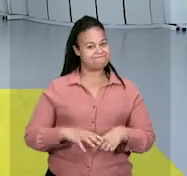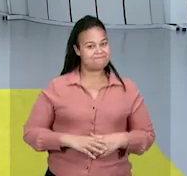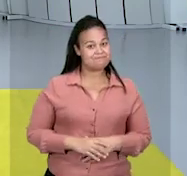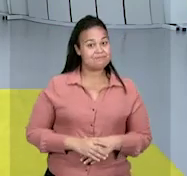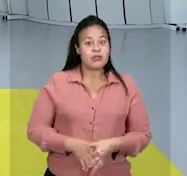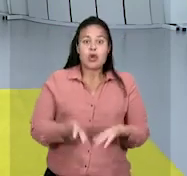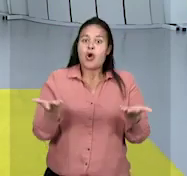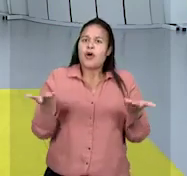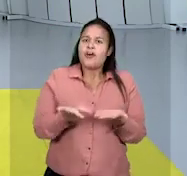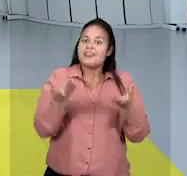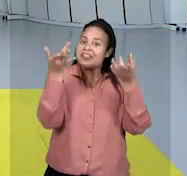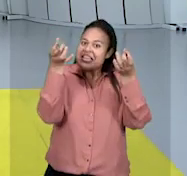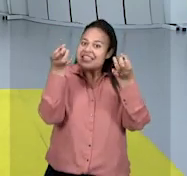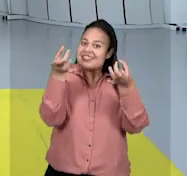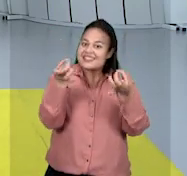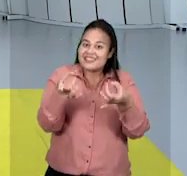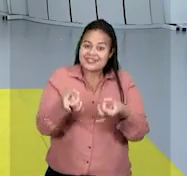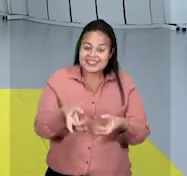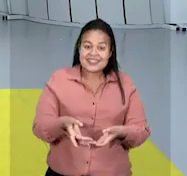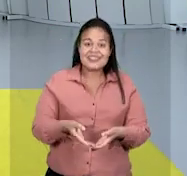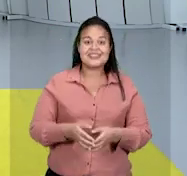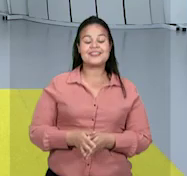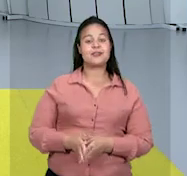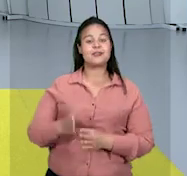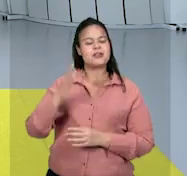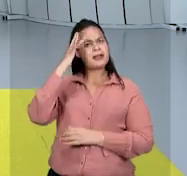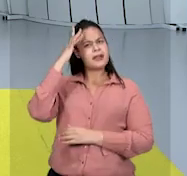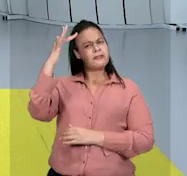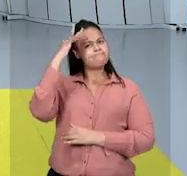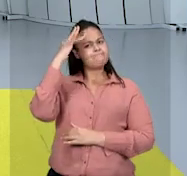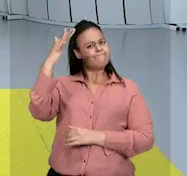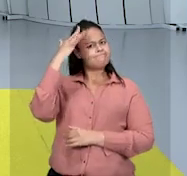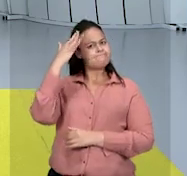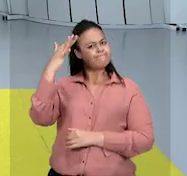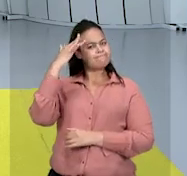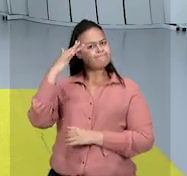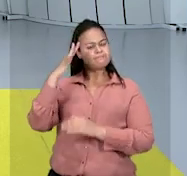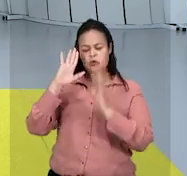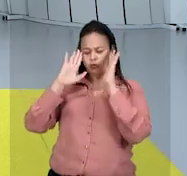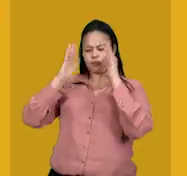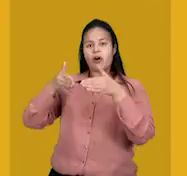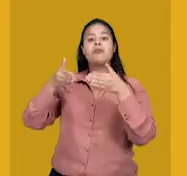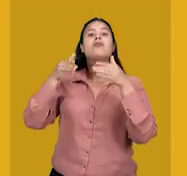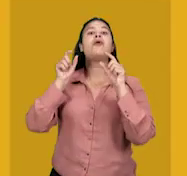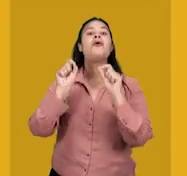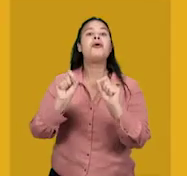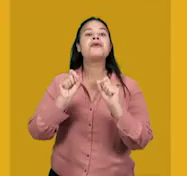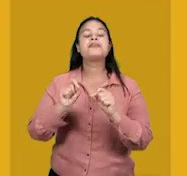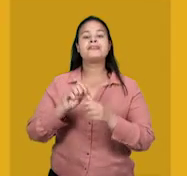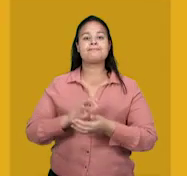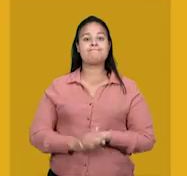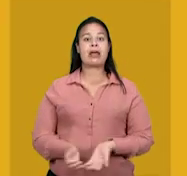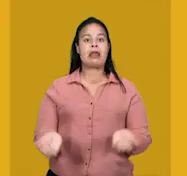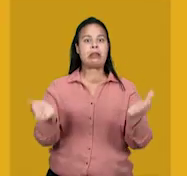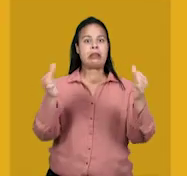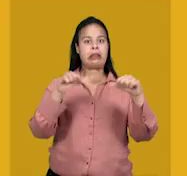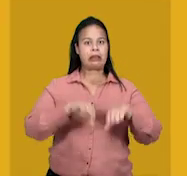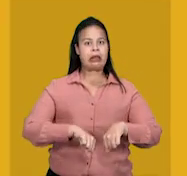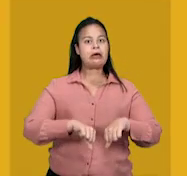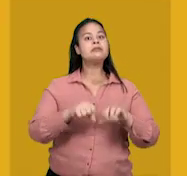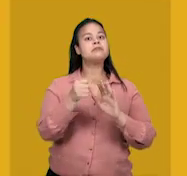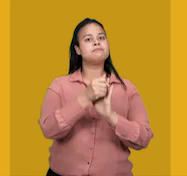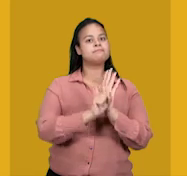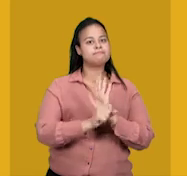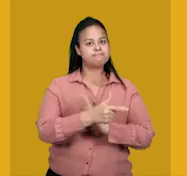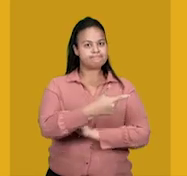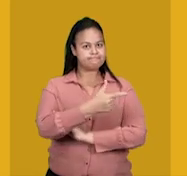muito especial, a nossa reflexão estará voltada para a crise no século